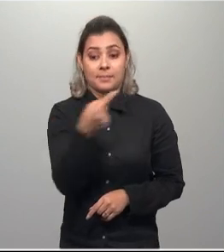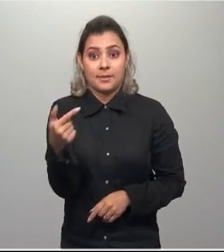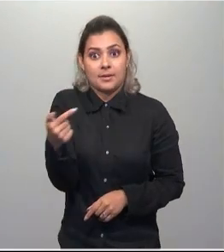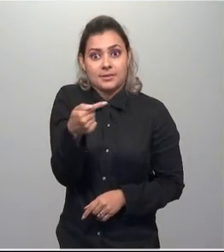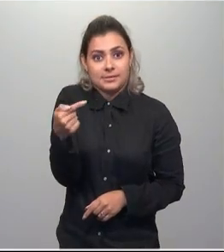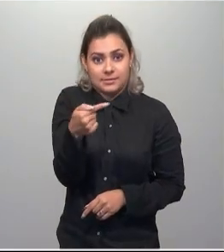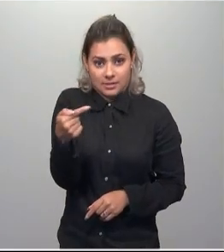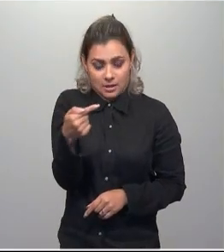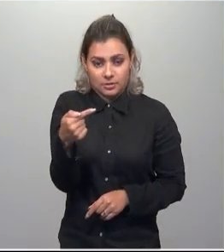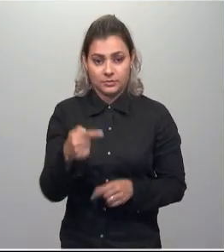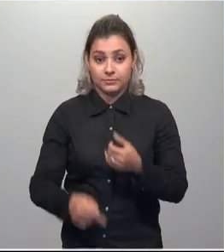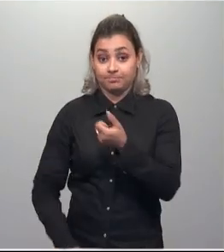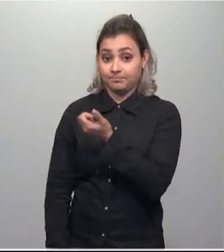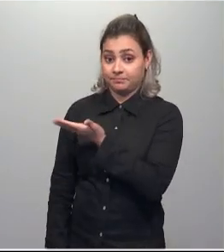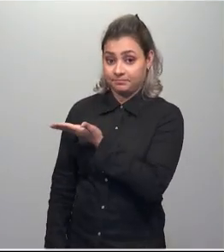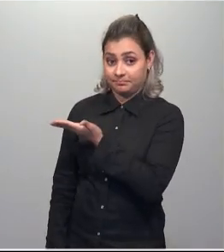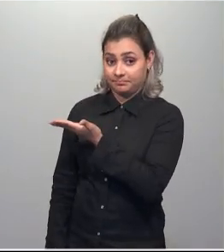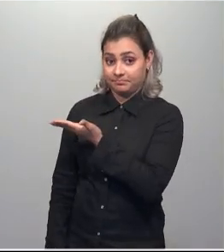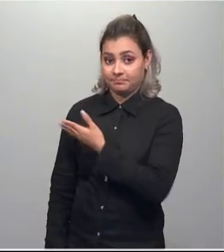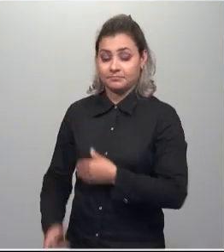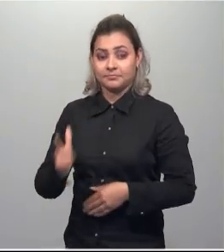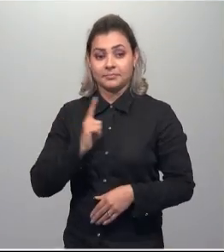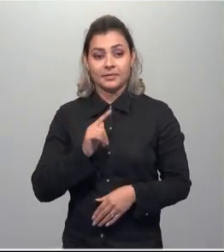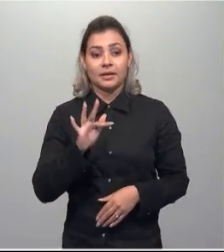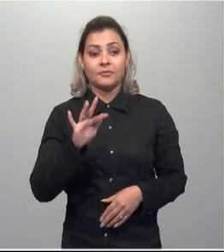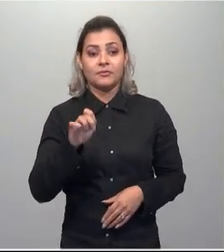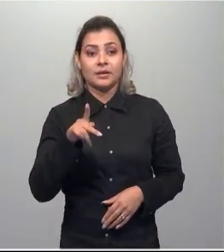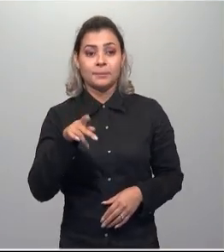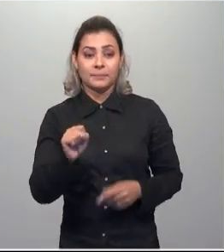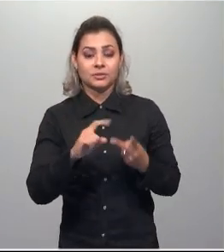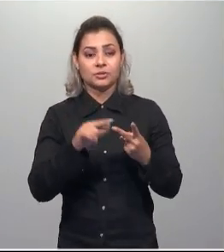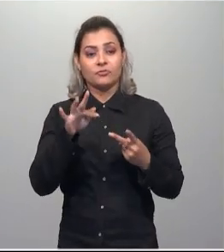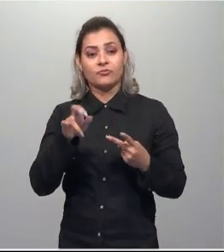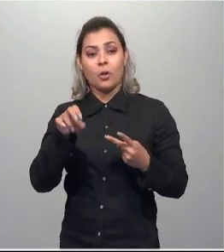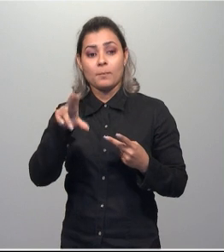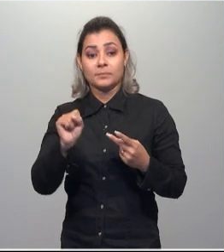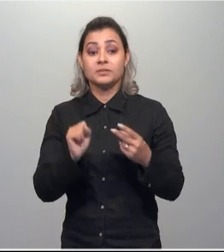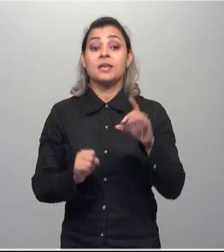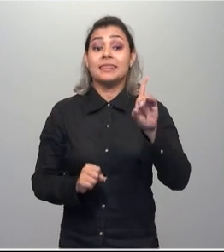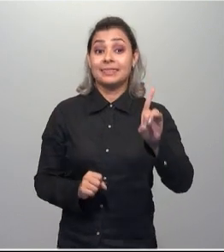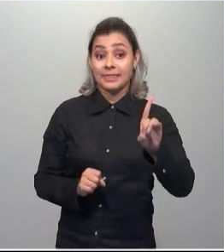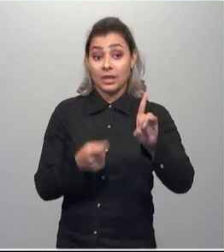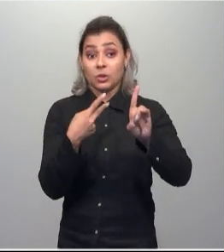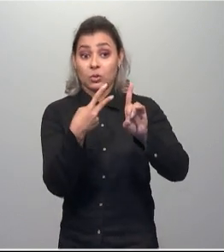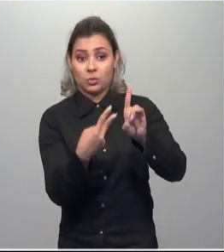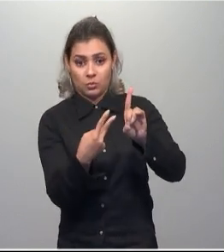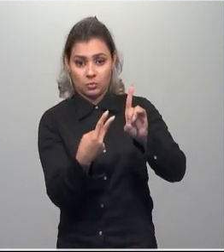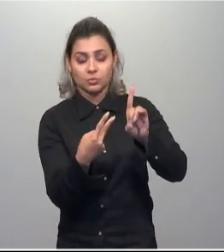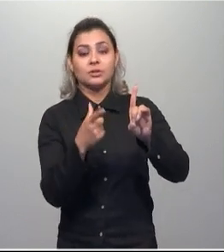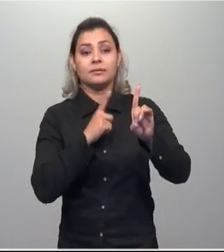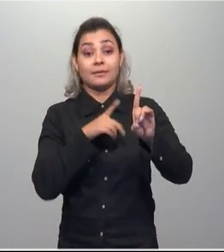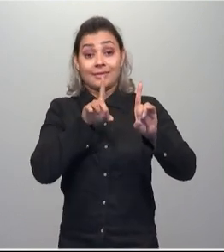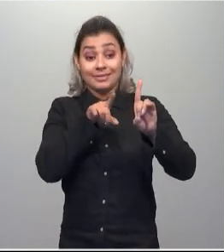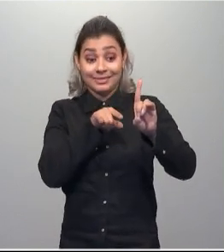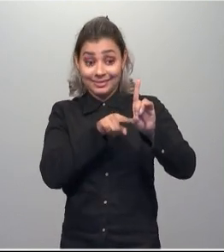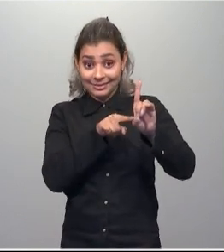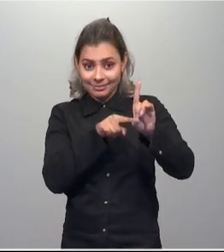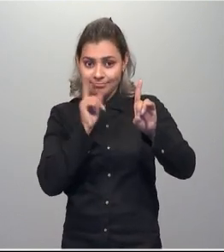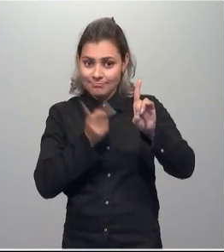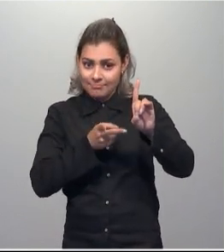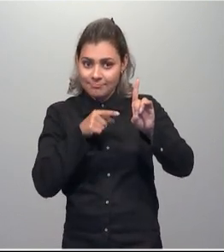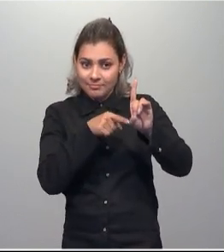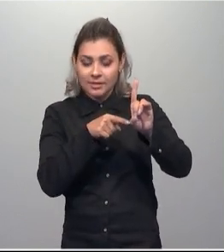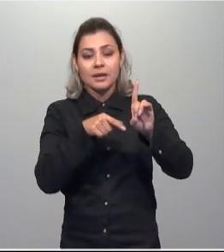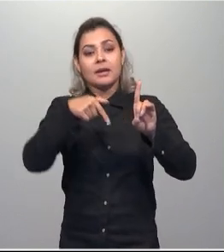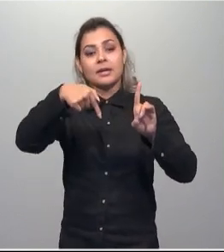um computador que usa flip flops de 2 e que tem sua entrada de a combinação de que